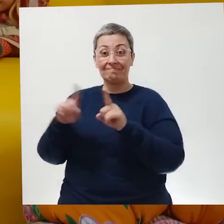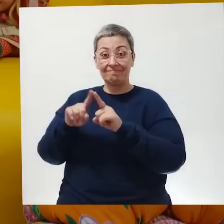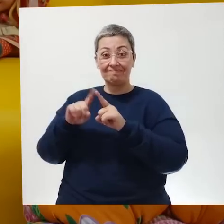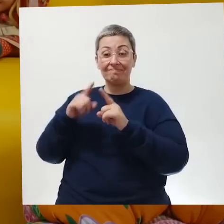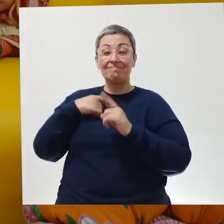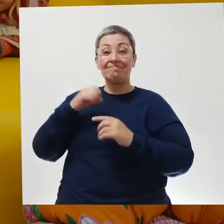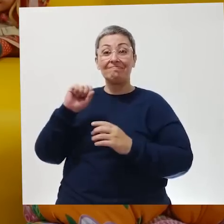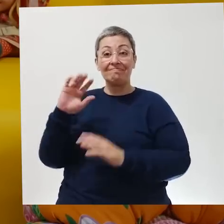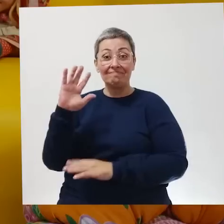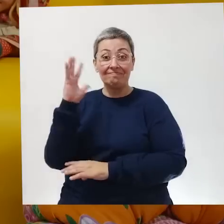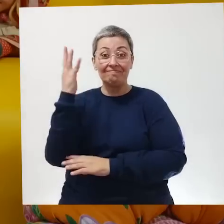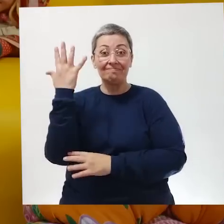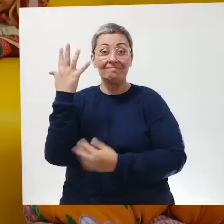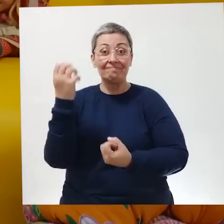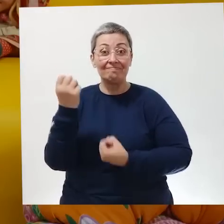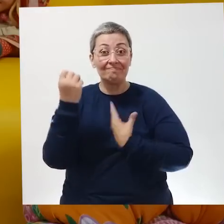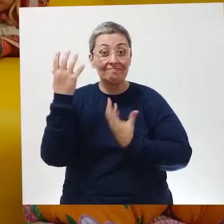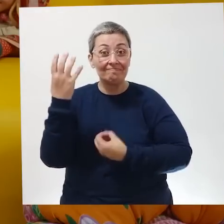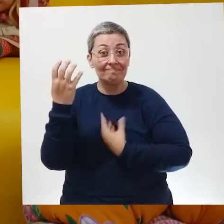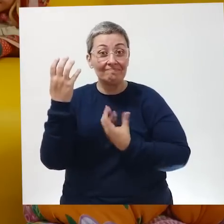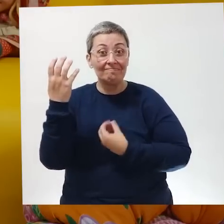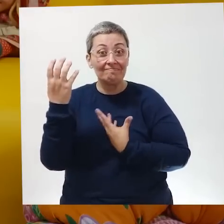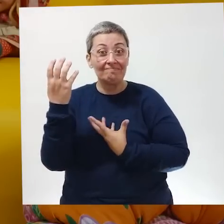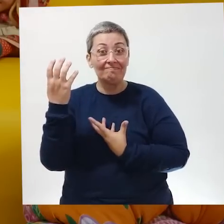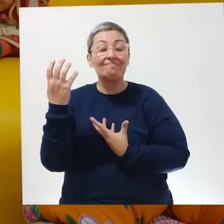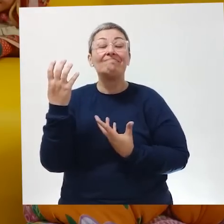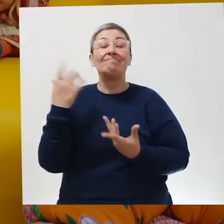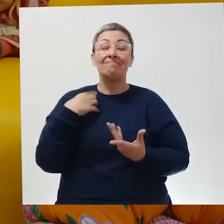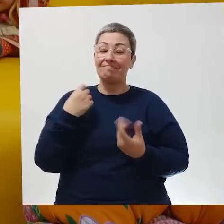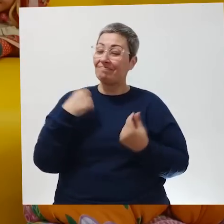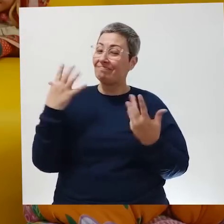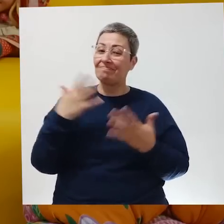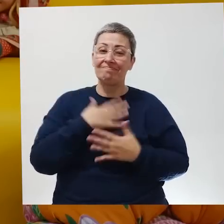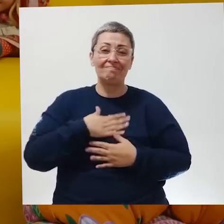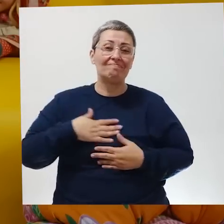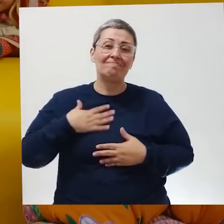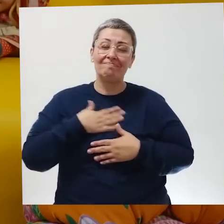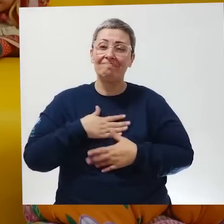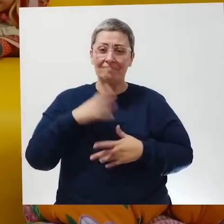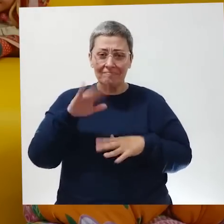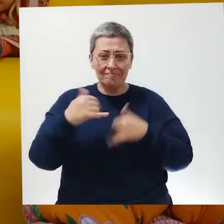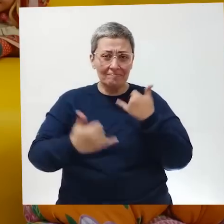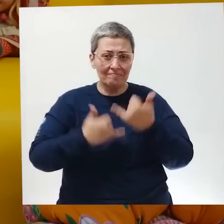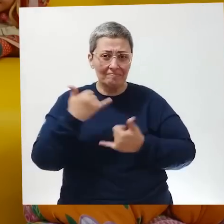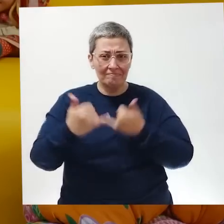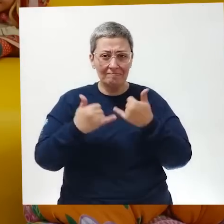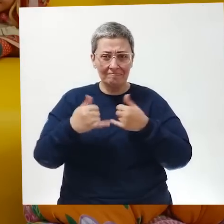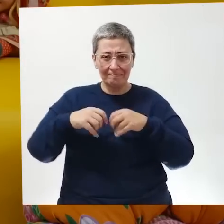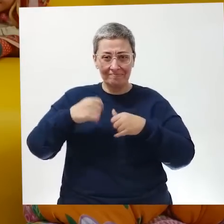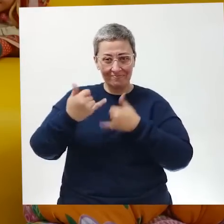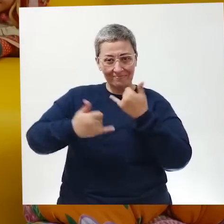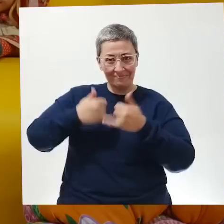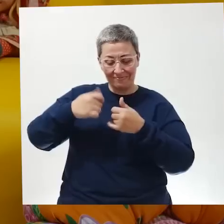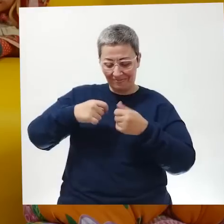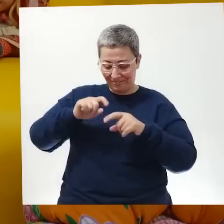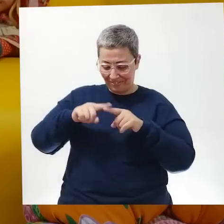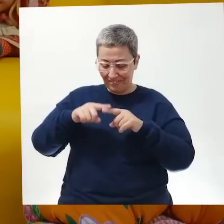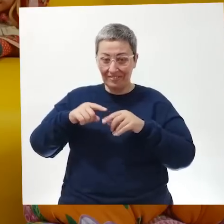nosso pé de poesia. Que delícia! Vocês já brincaram de fazer bolo de